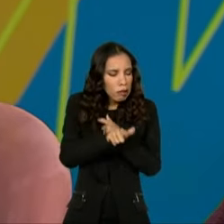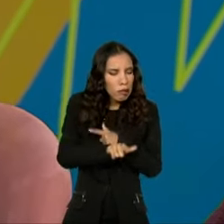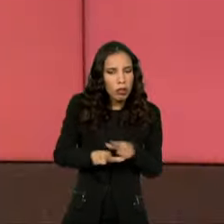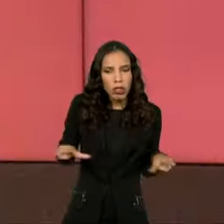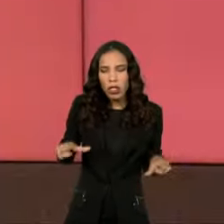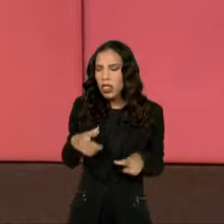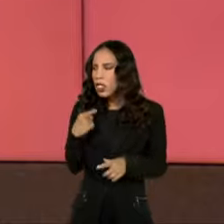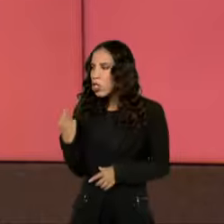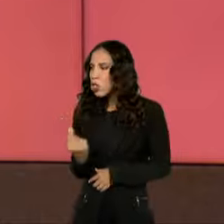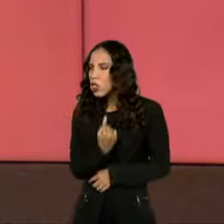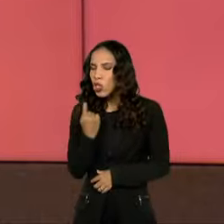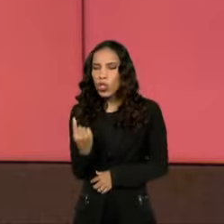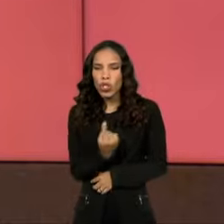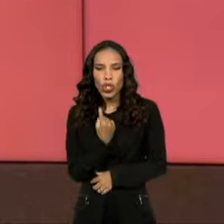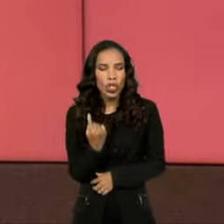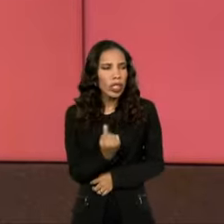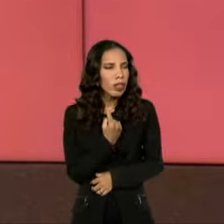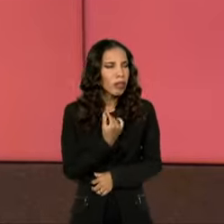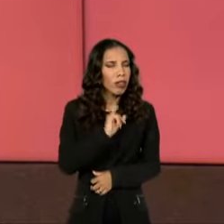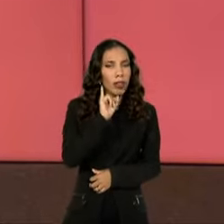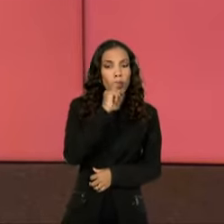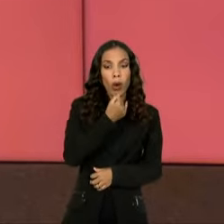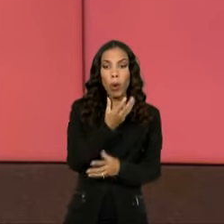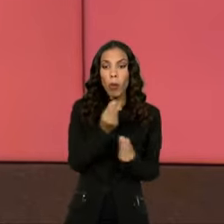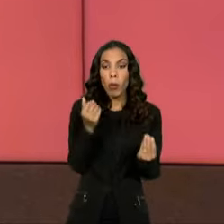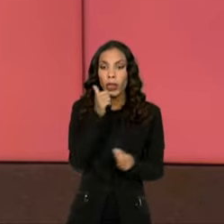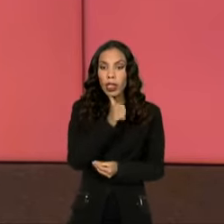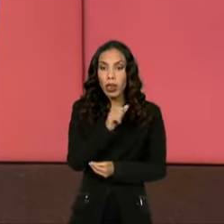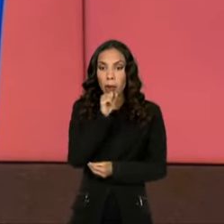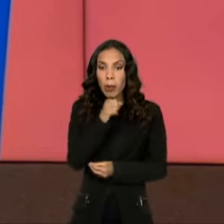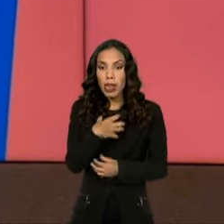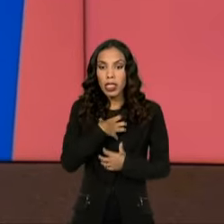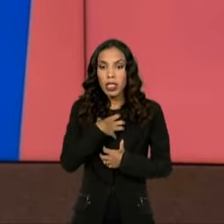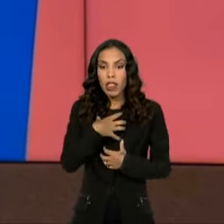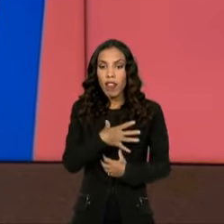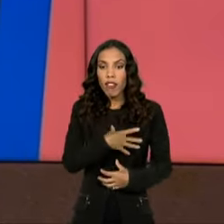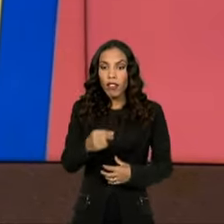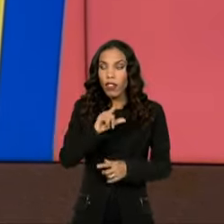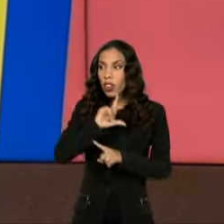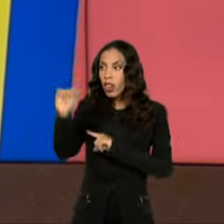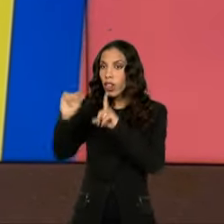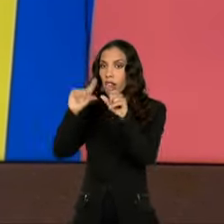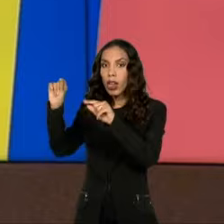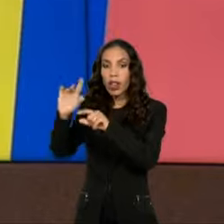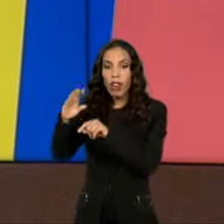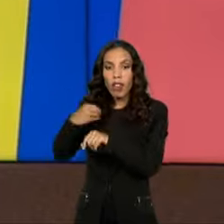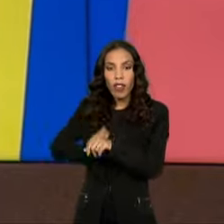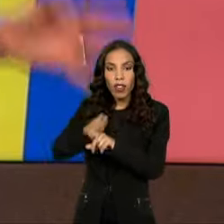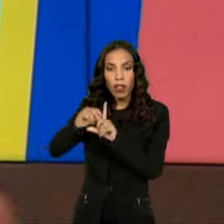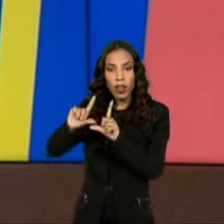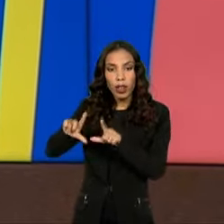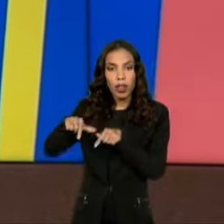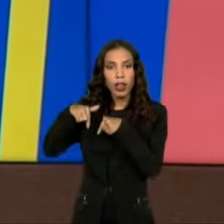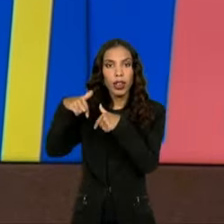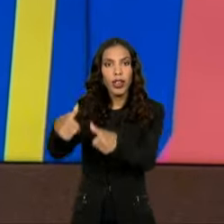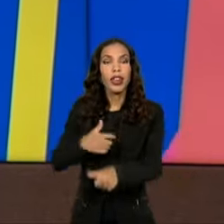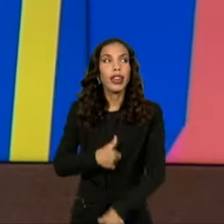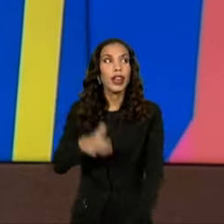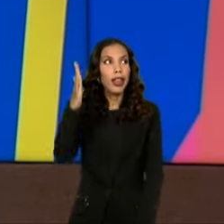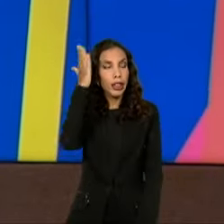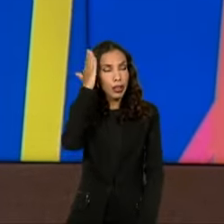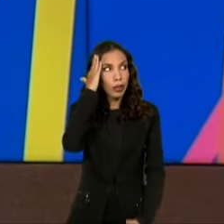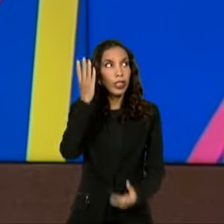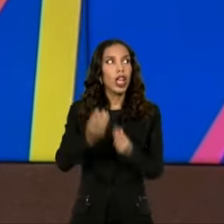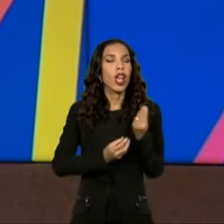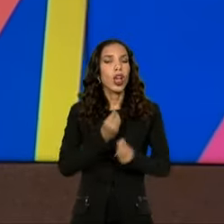de solidão, de tristeza que muitas mães sentem quando os filhos saem de casa para começar suas próprias vidas. Sei bem como é que é,